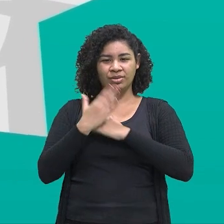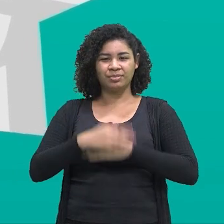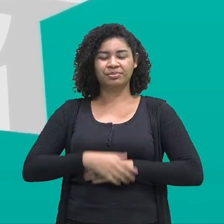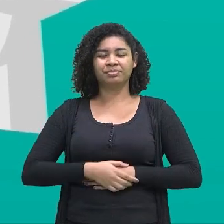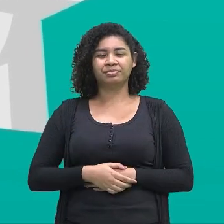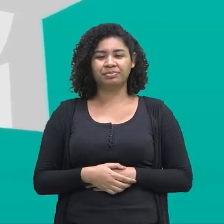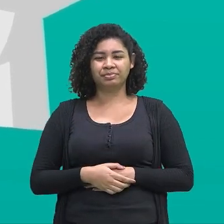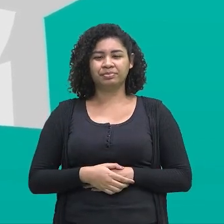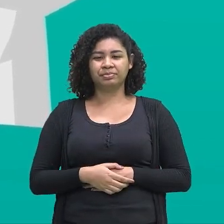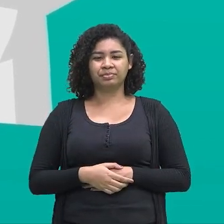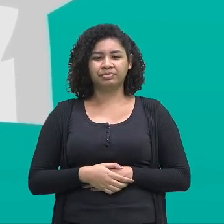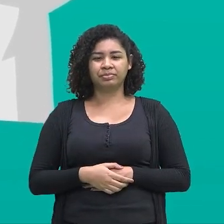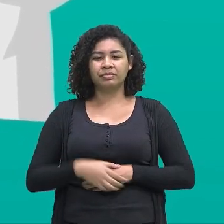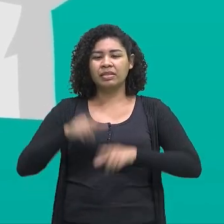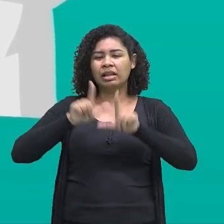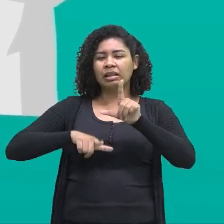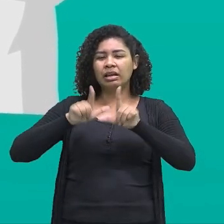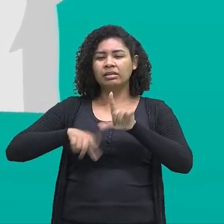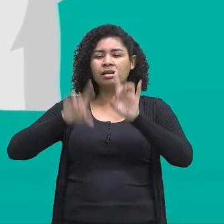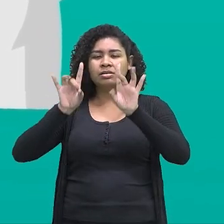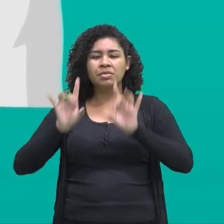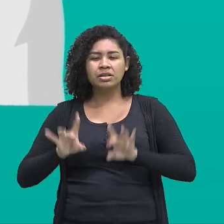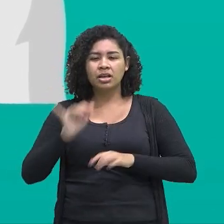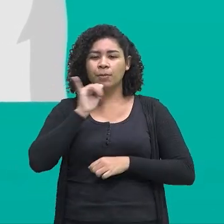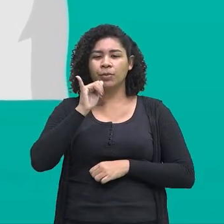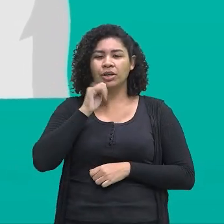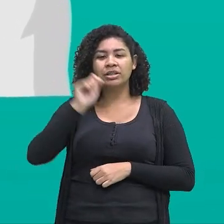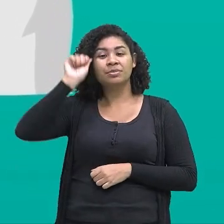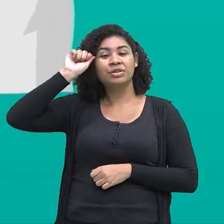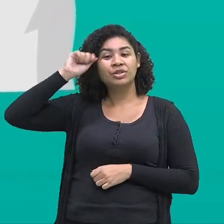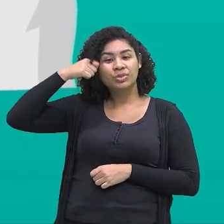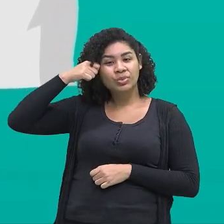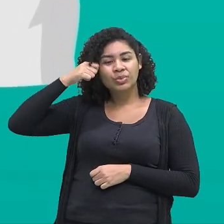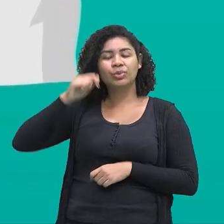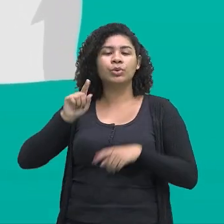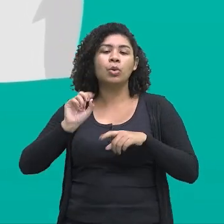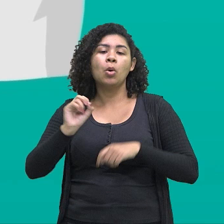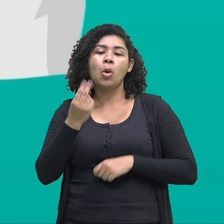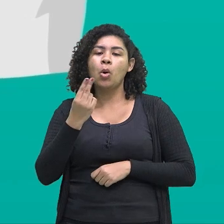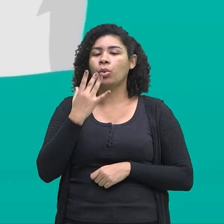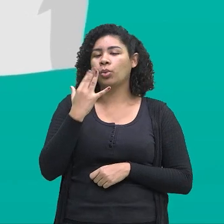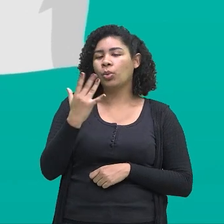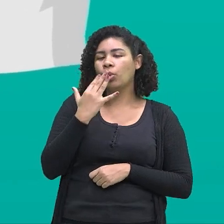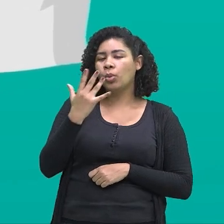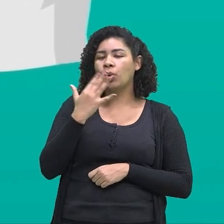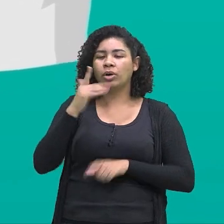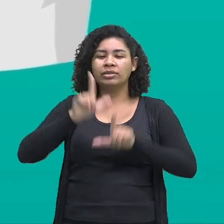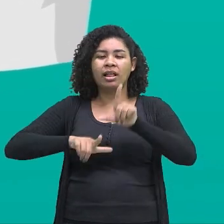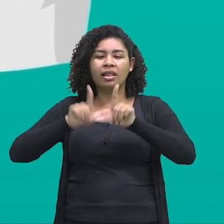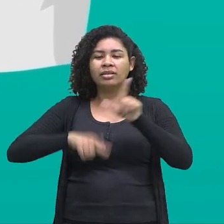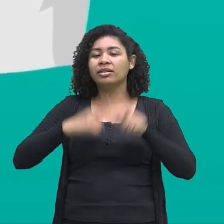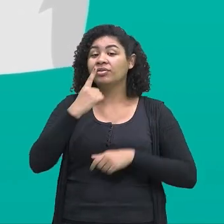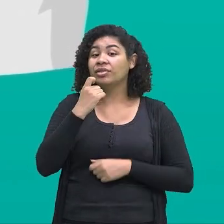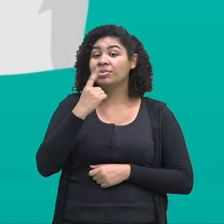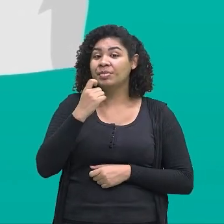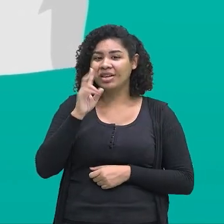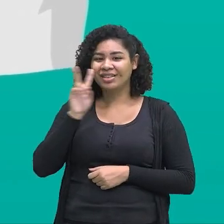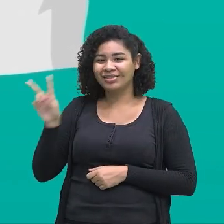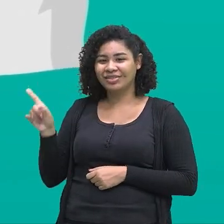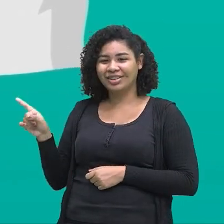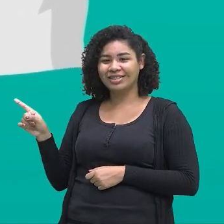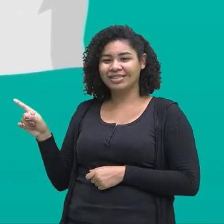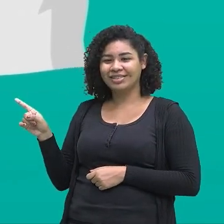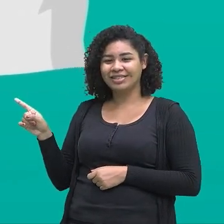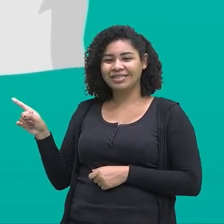de letras, negrito, as cores, reading, vocês podem ver aí cores de letra vermelha,